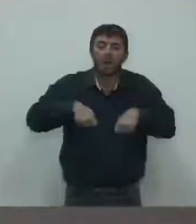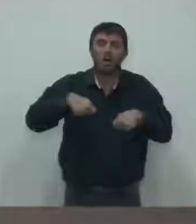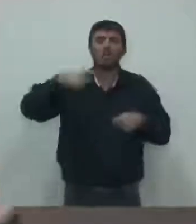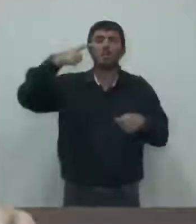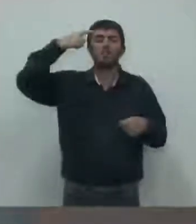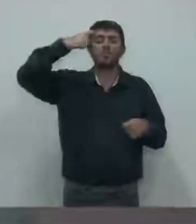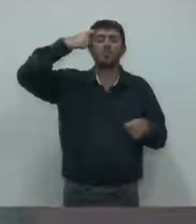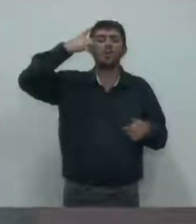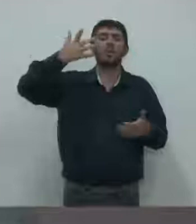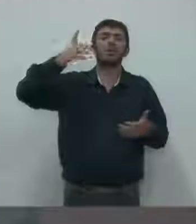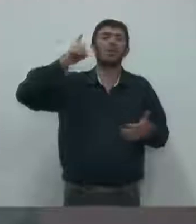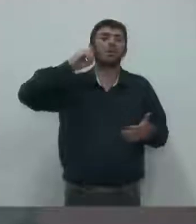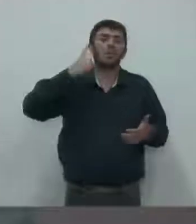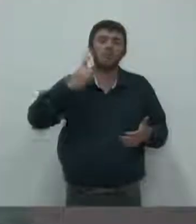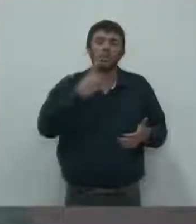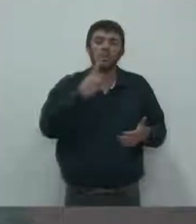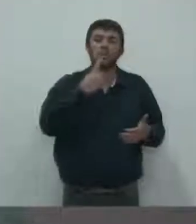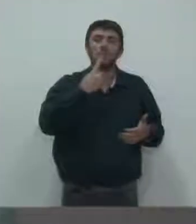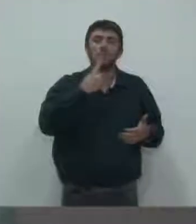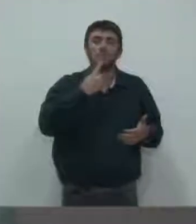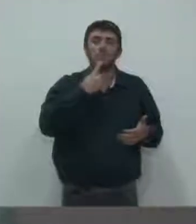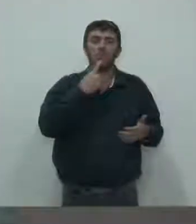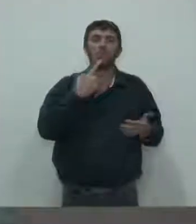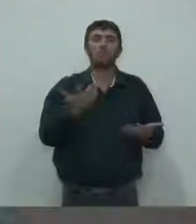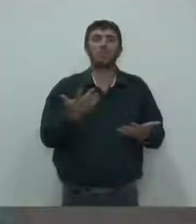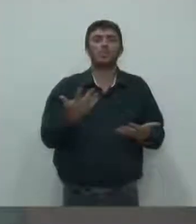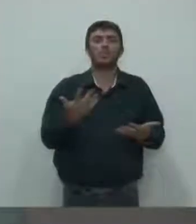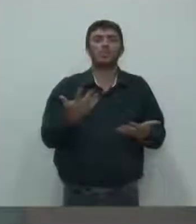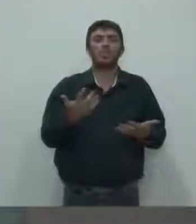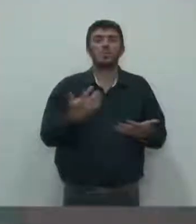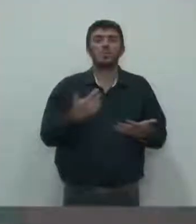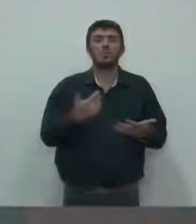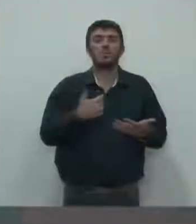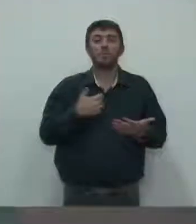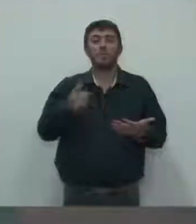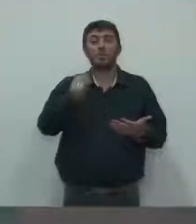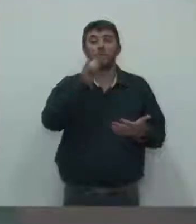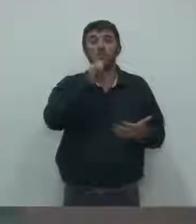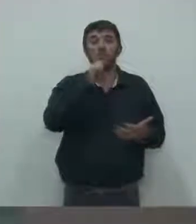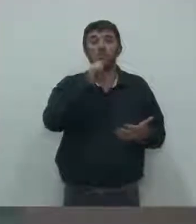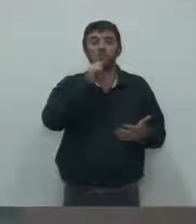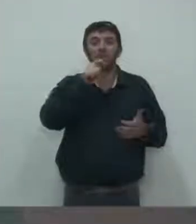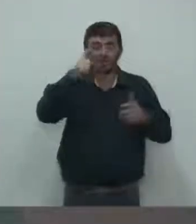maneiras, aí fica um convite para todas as pessoas, né? A Netflix é